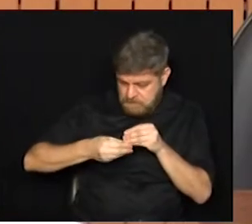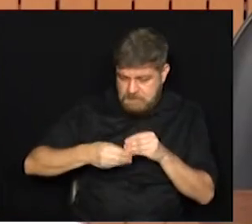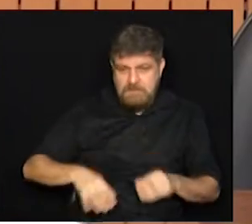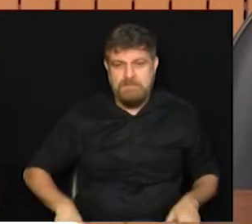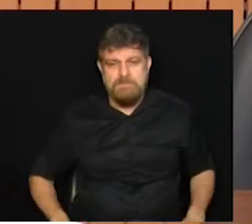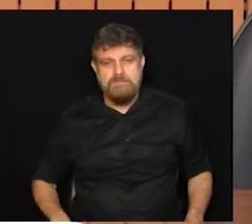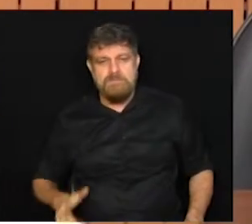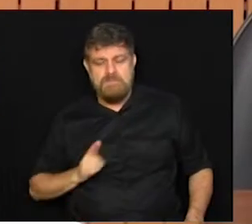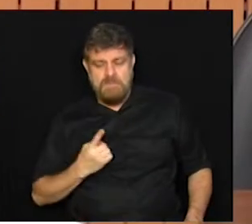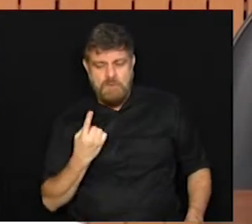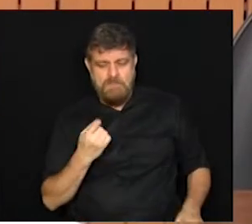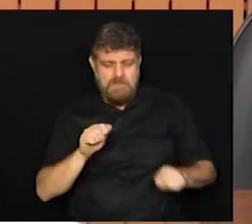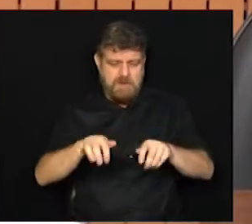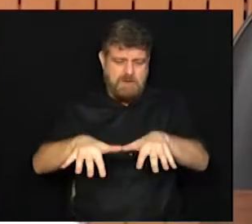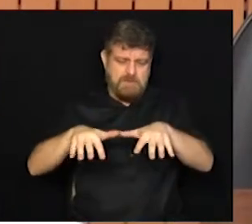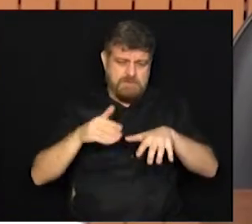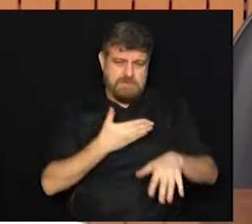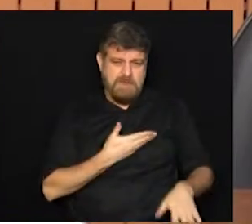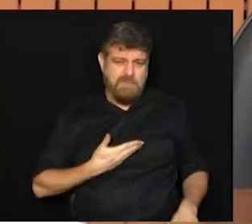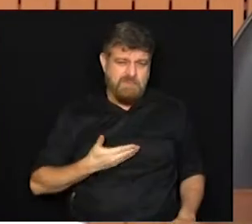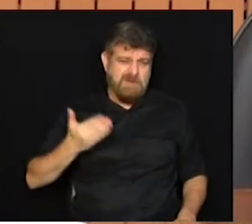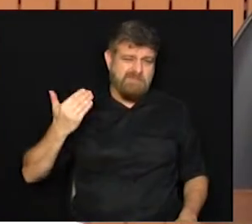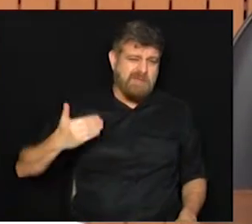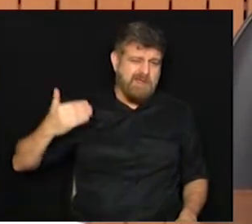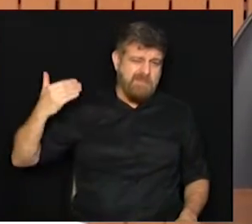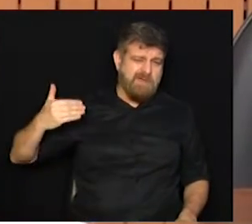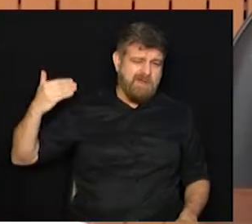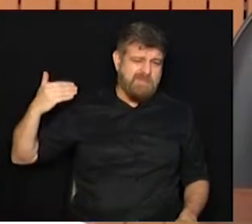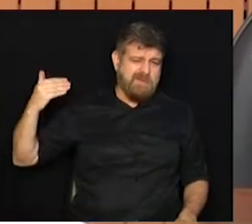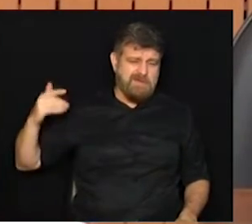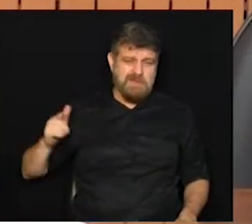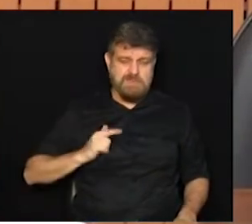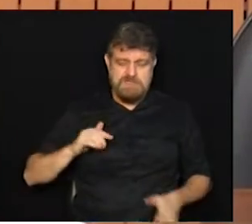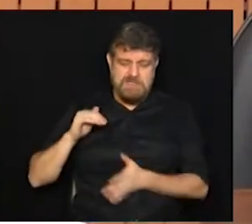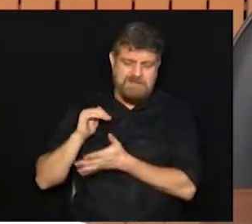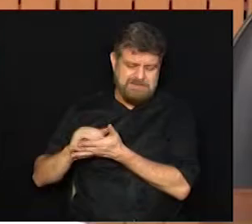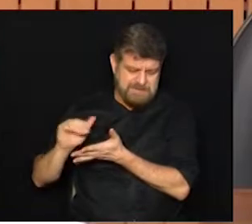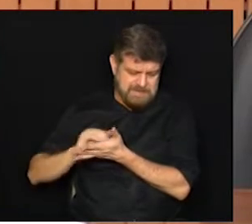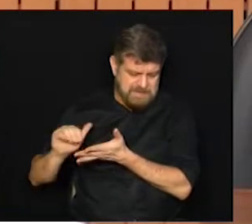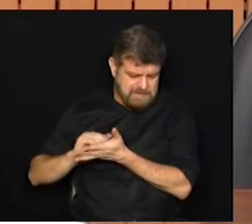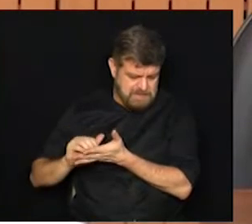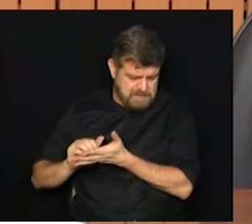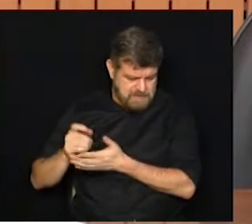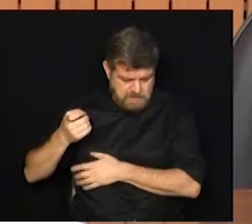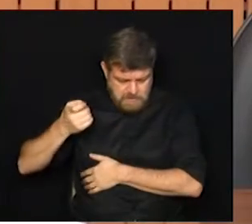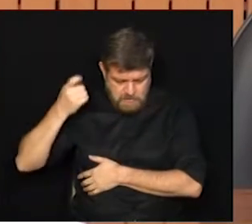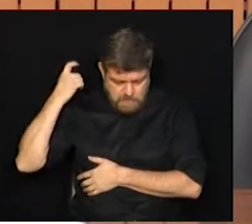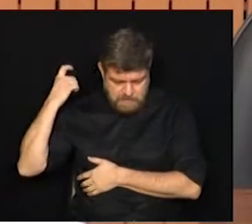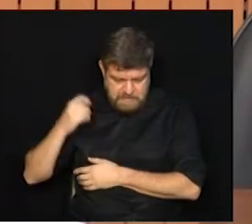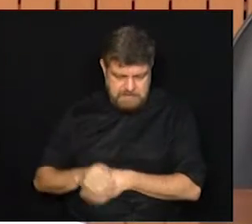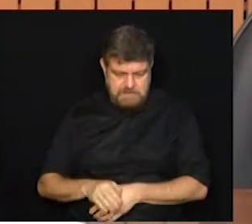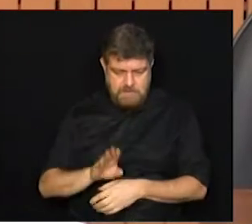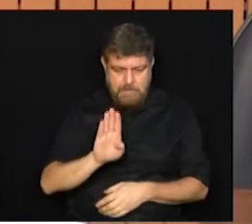das audiências que nós tivemos no passado, ainda com o antigo secretário Carlos Barreiro,